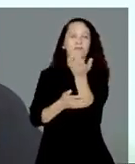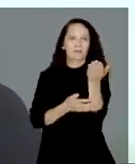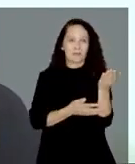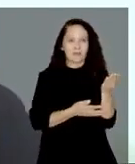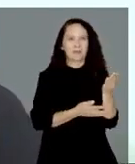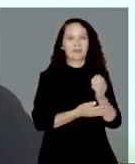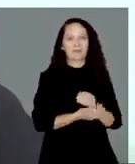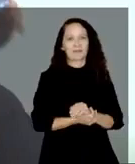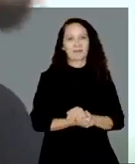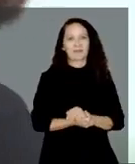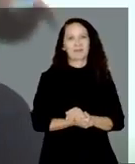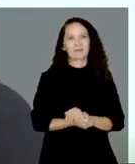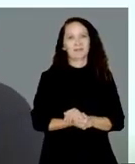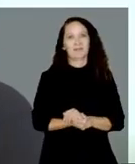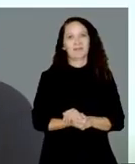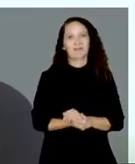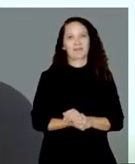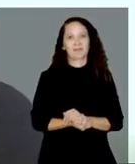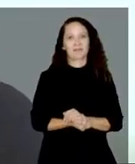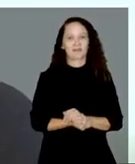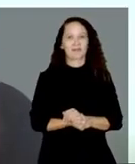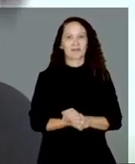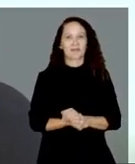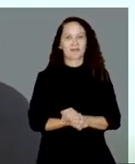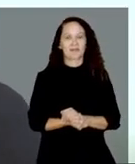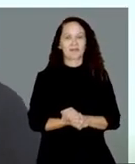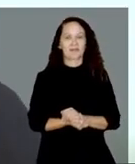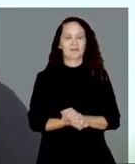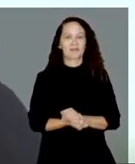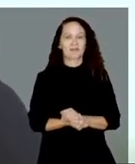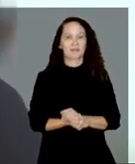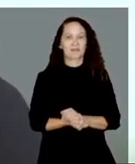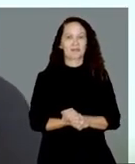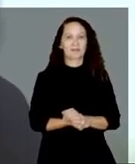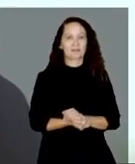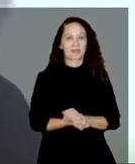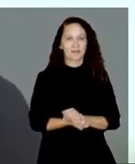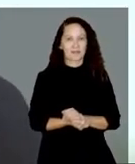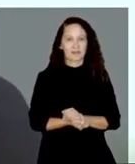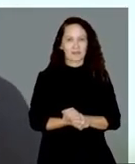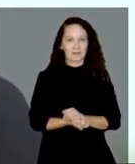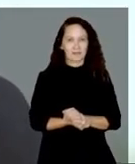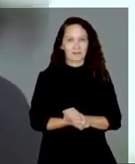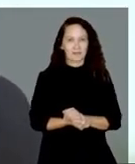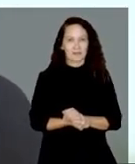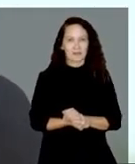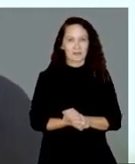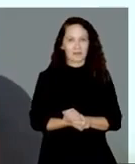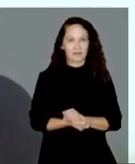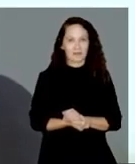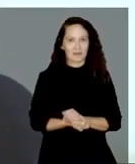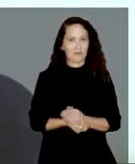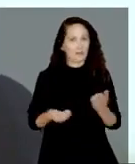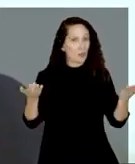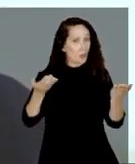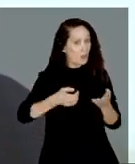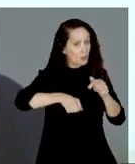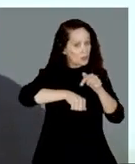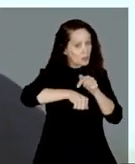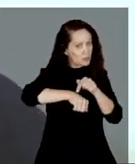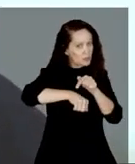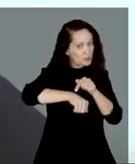e eu vou dizer ao povo da Bahia quando retornar, que o nosso companheiro presidente Lula está